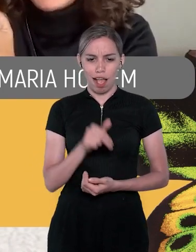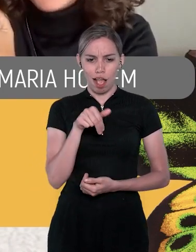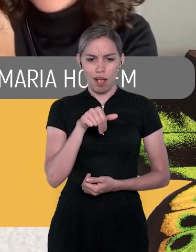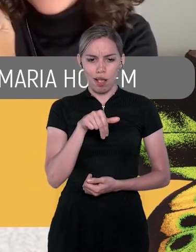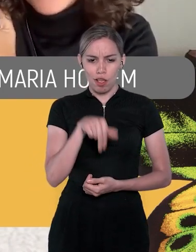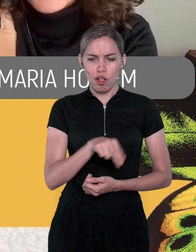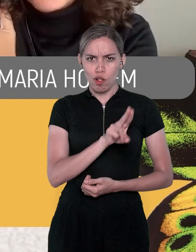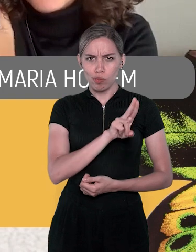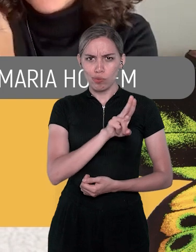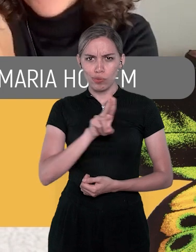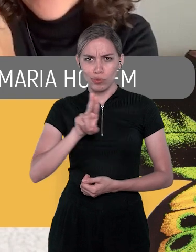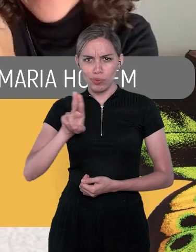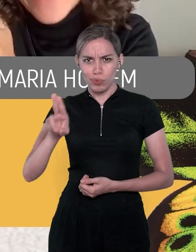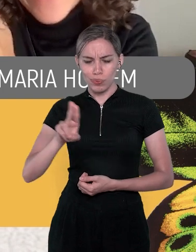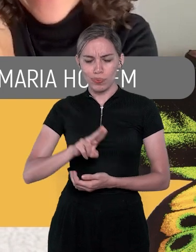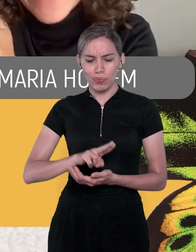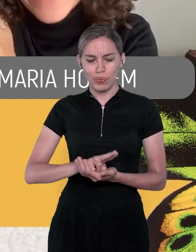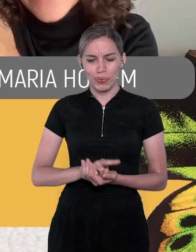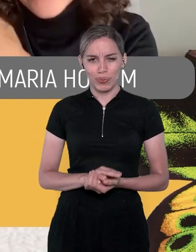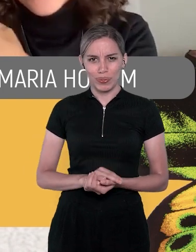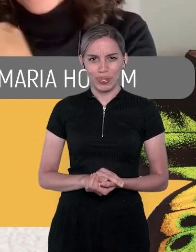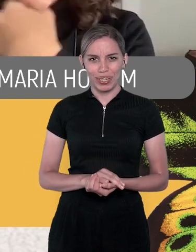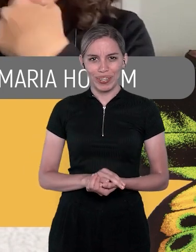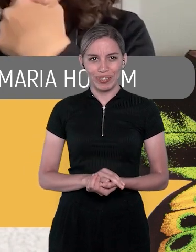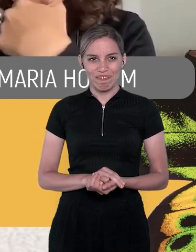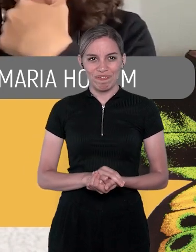Olha, não, de No, fato,